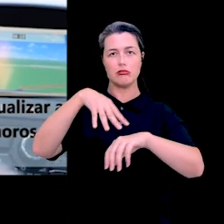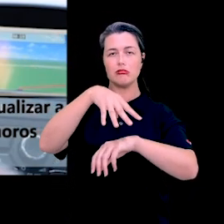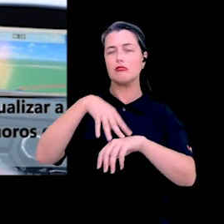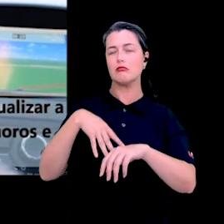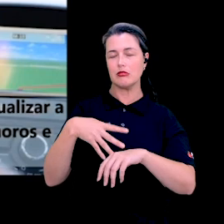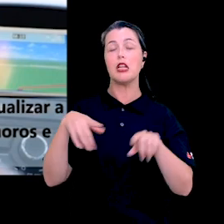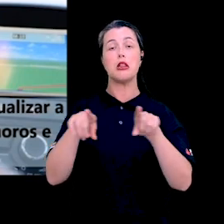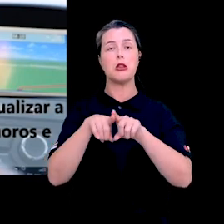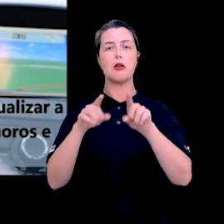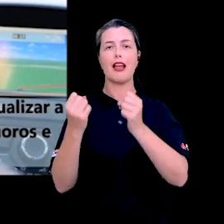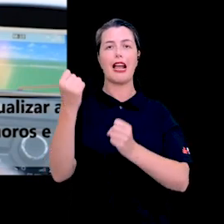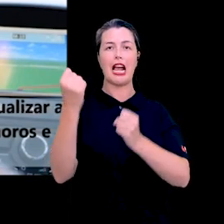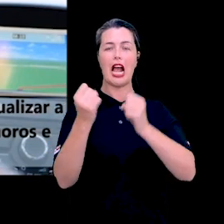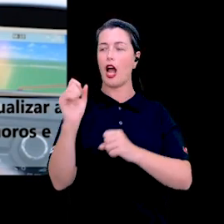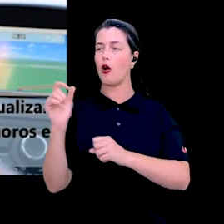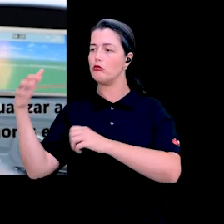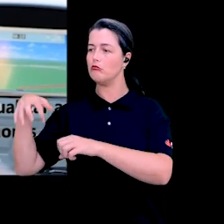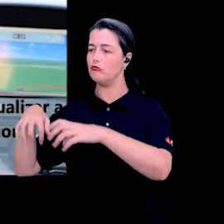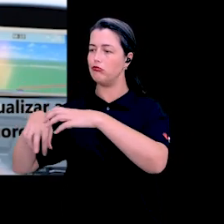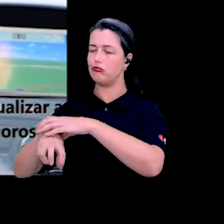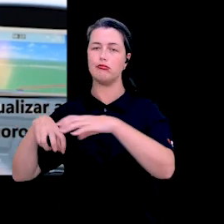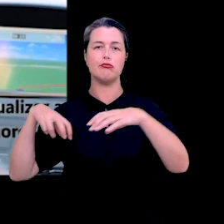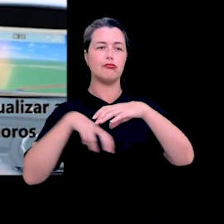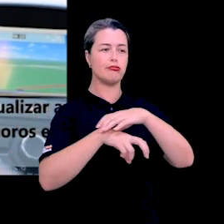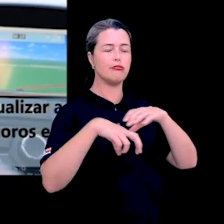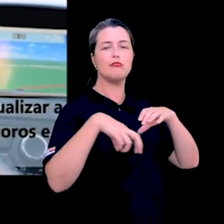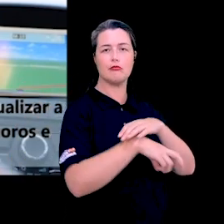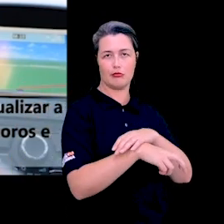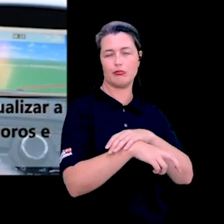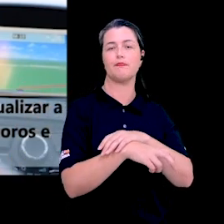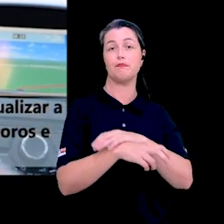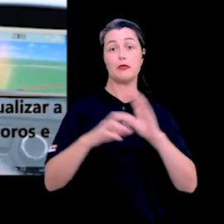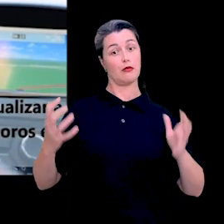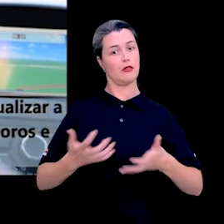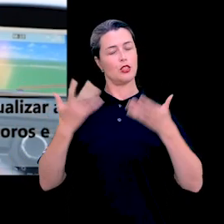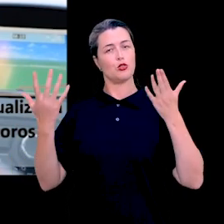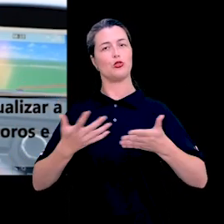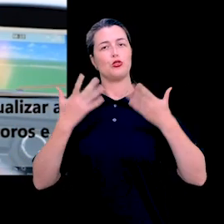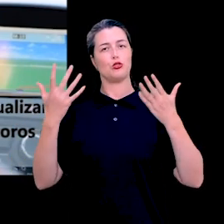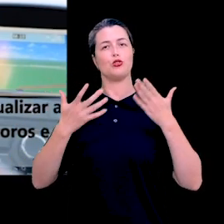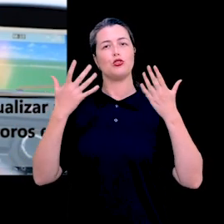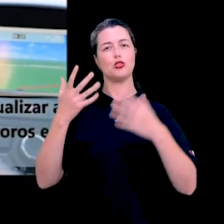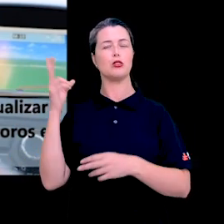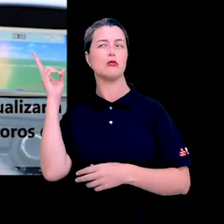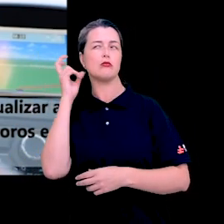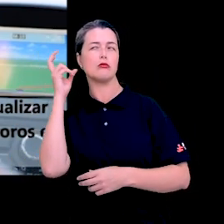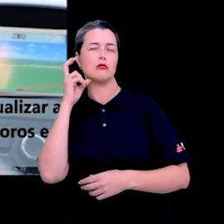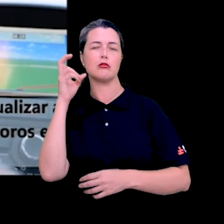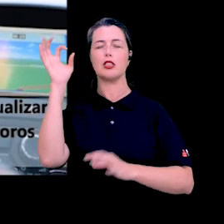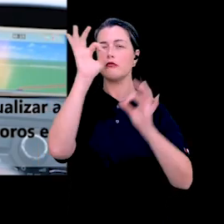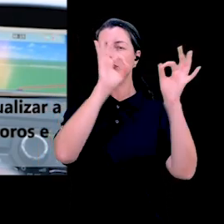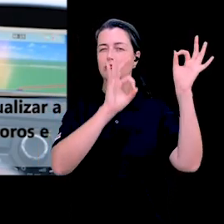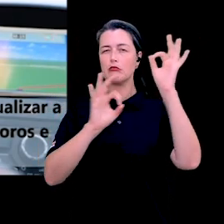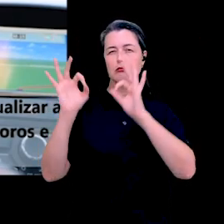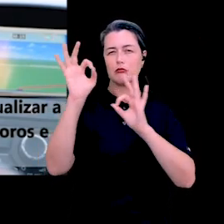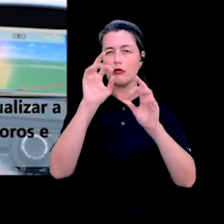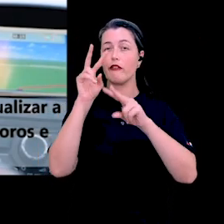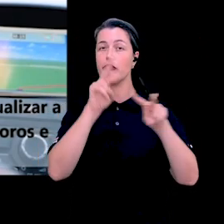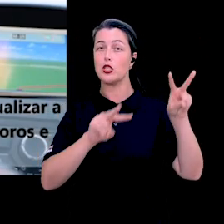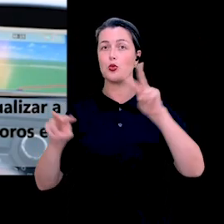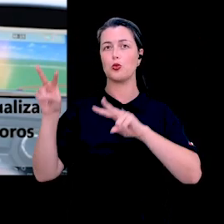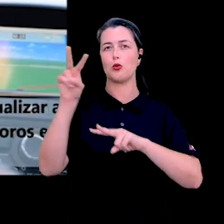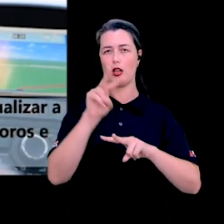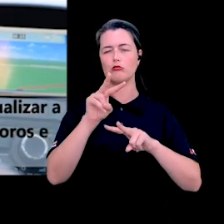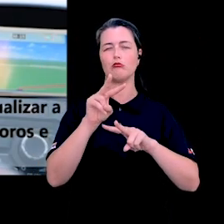pedestres, os inúmeros estímulos sonoros e visuais. E além do comportamento de dirigir de forma não